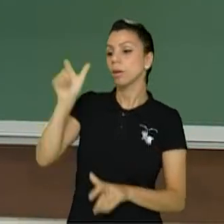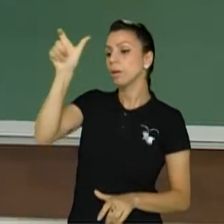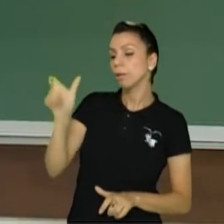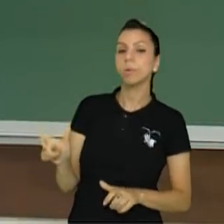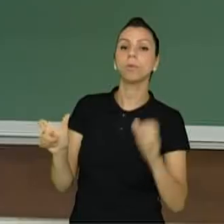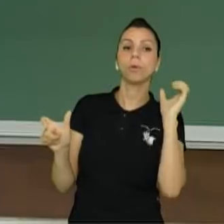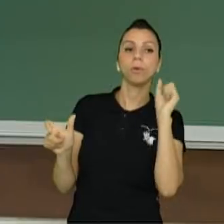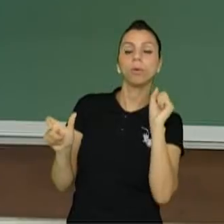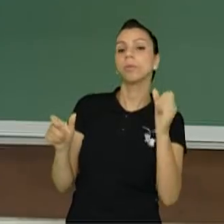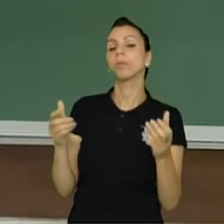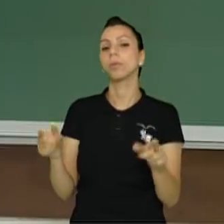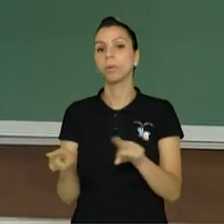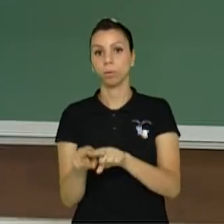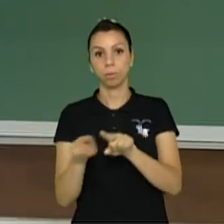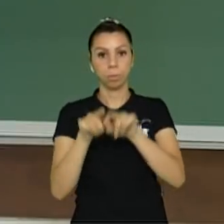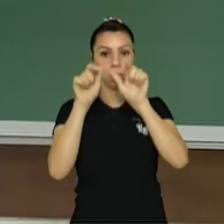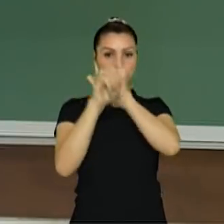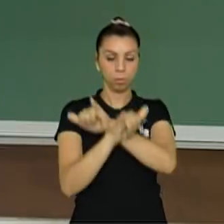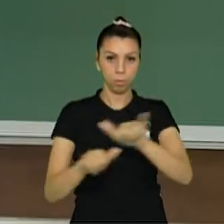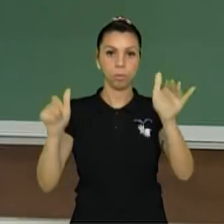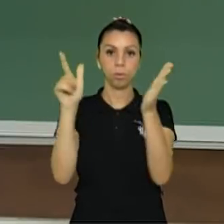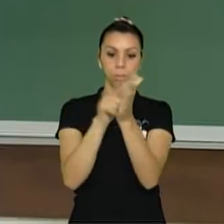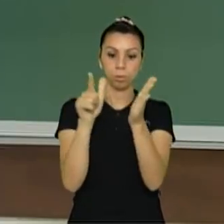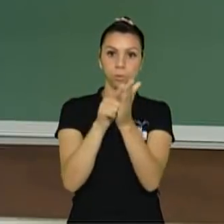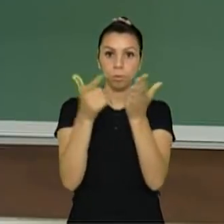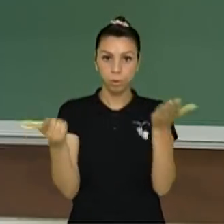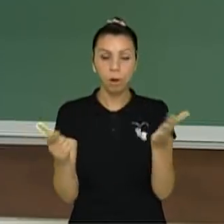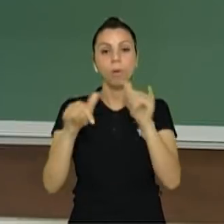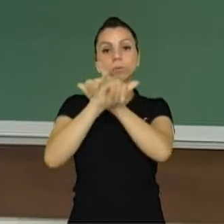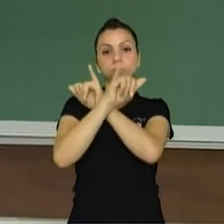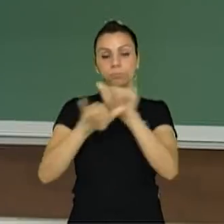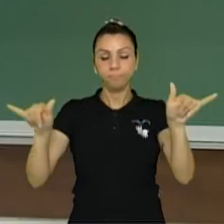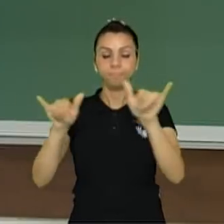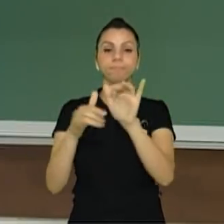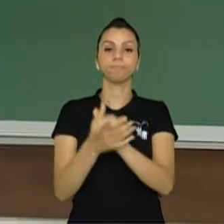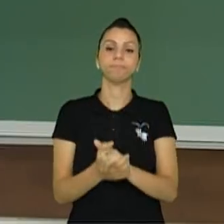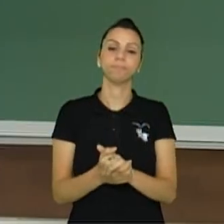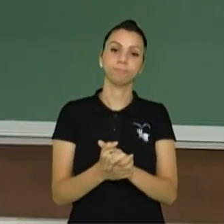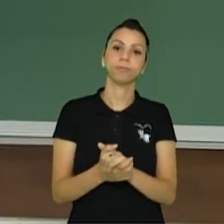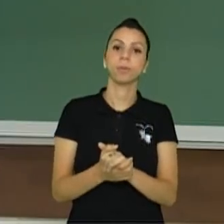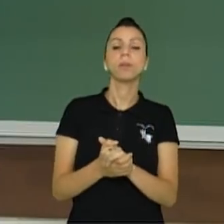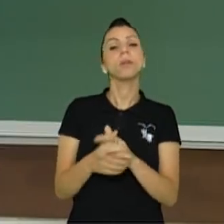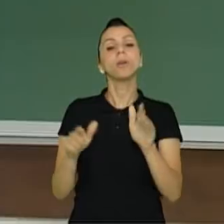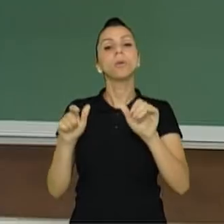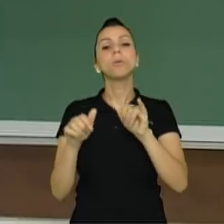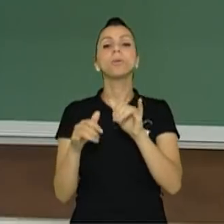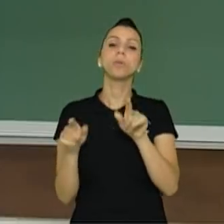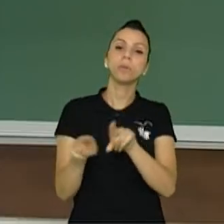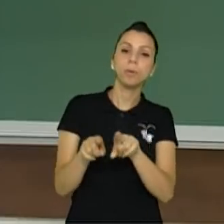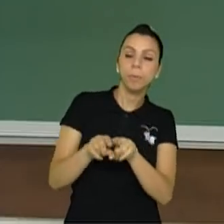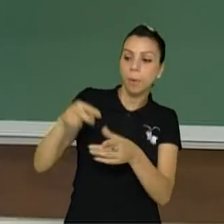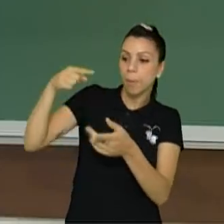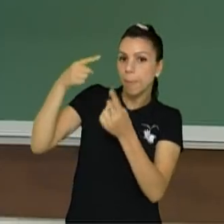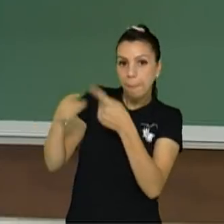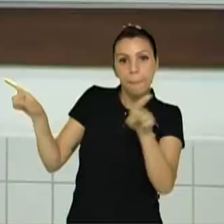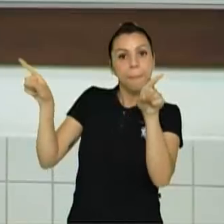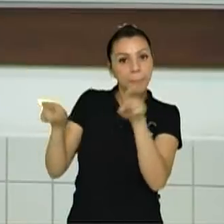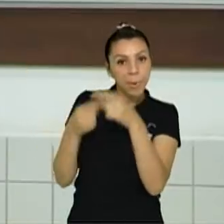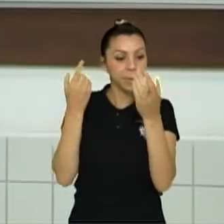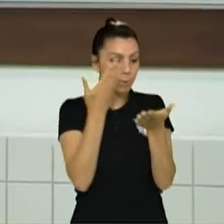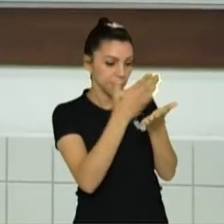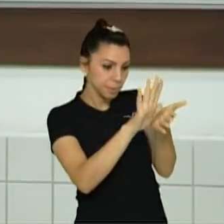imprensa negra. Então, além da arte, além da música, certo? Além do samba, também teve os veículos de comunicação,